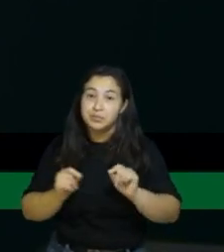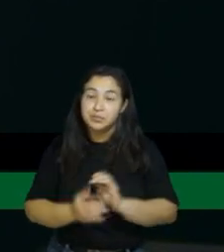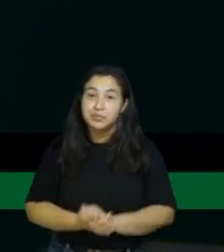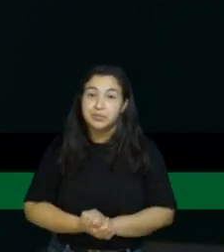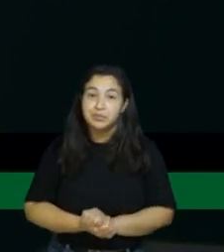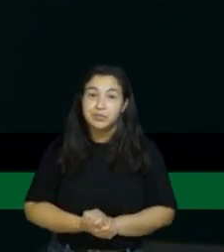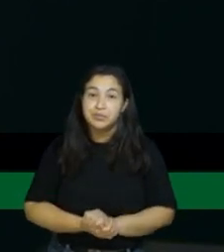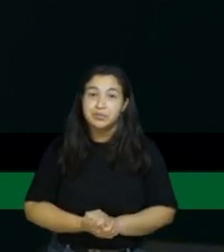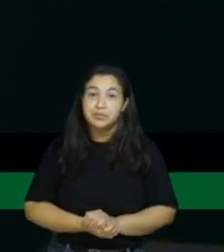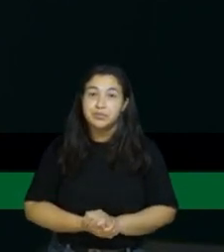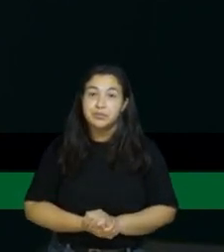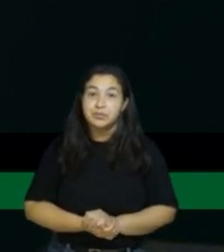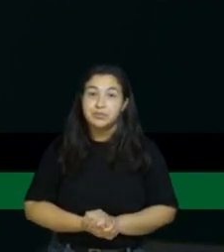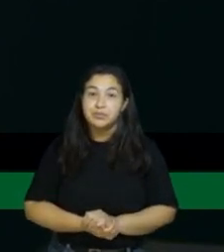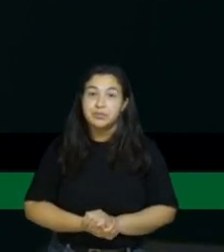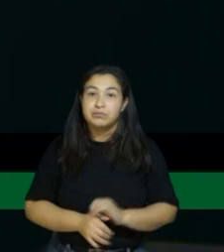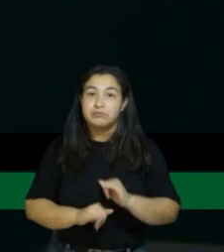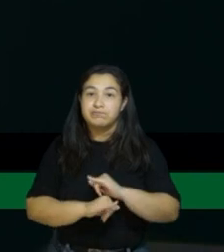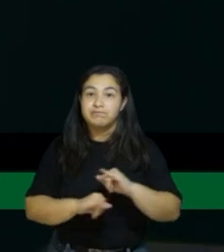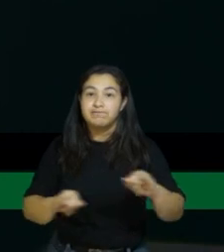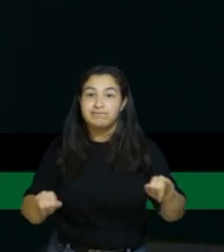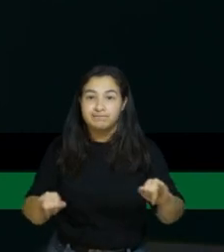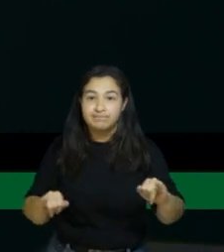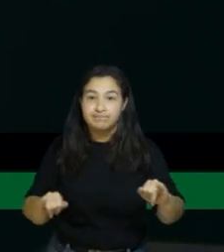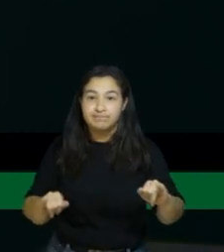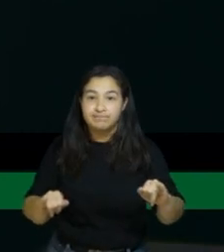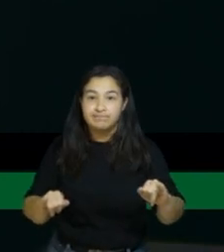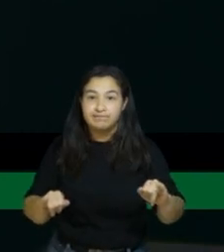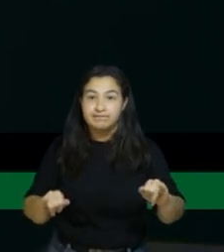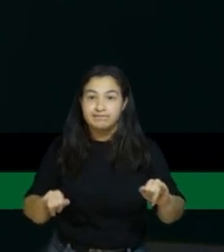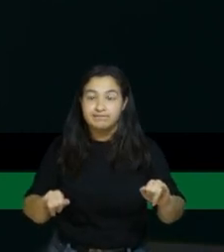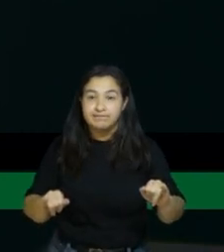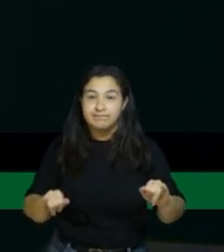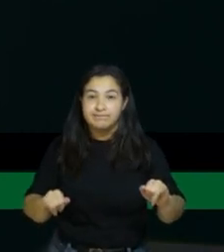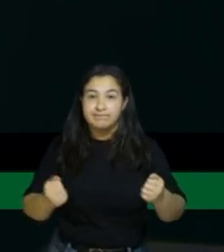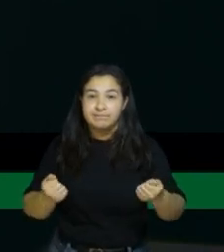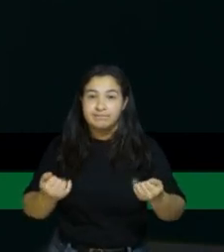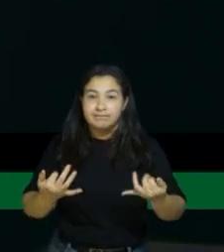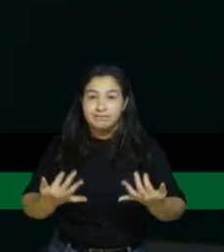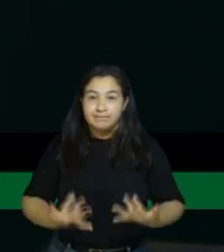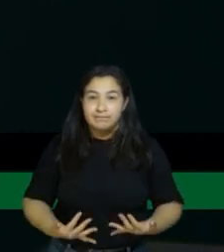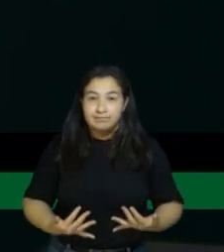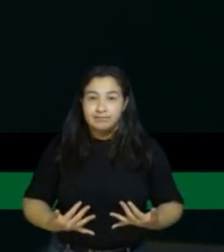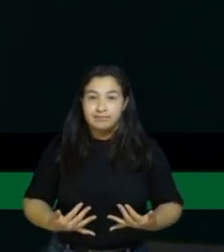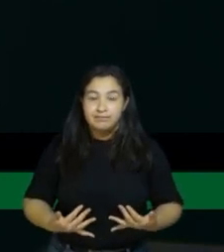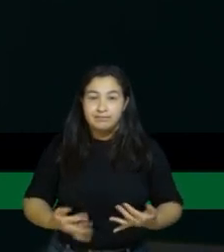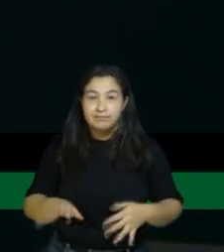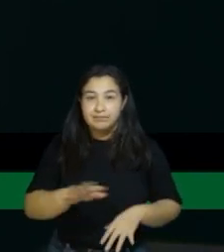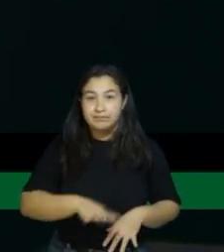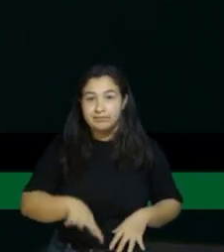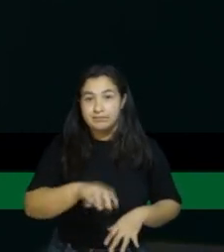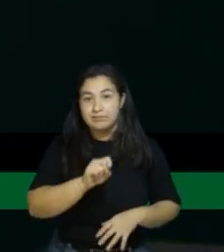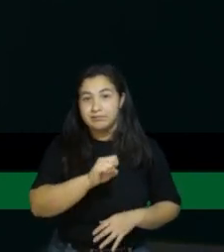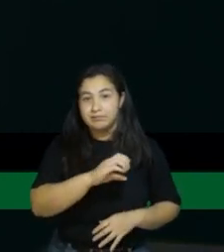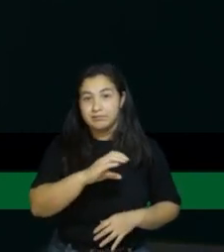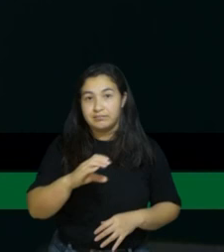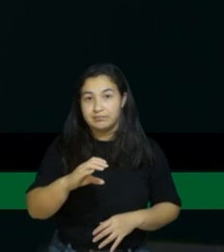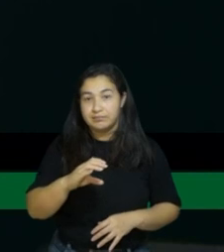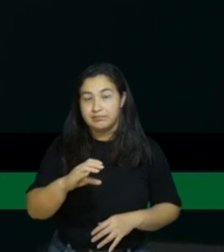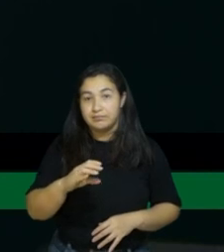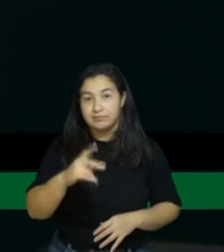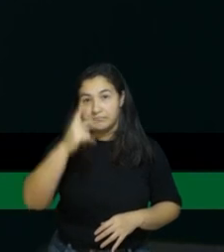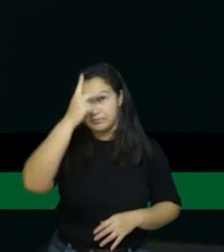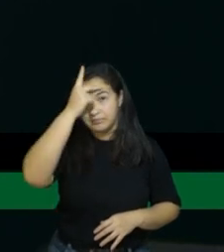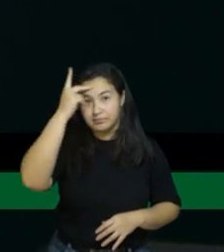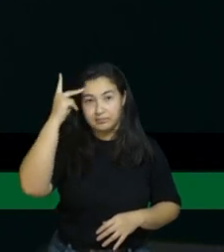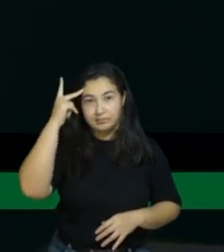uma mensagem e aí dizer que o nosso povo Catarinense o nosso povo de